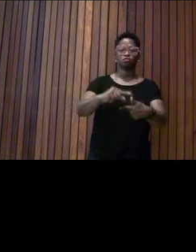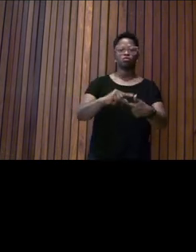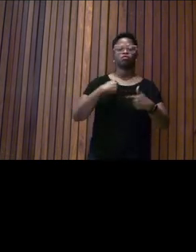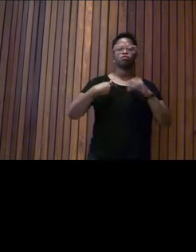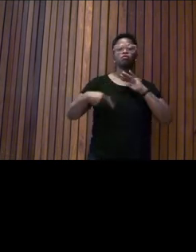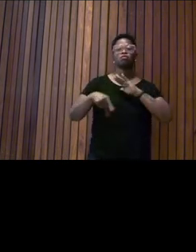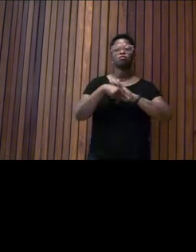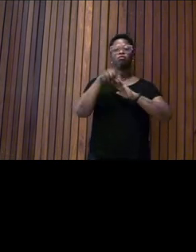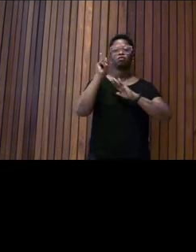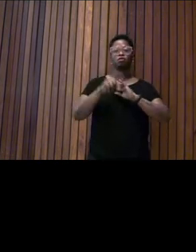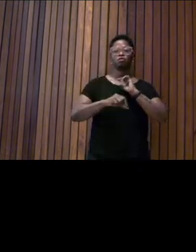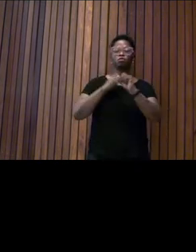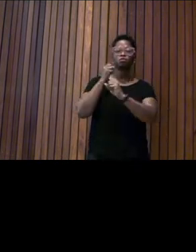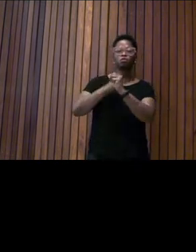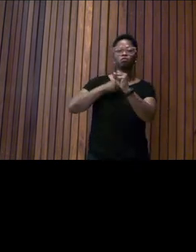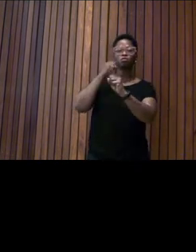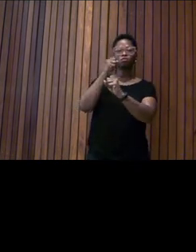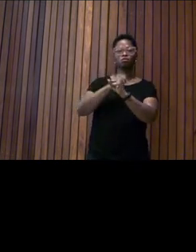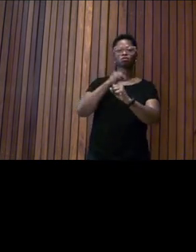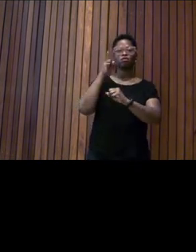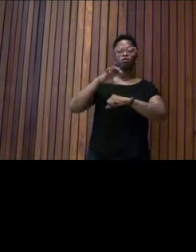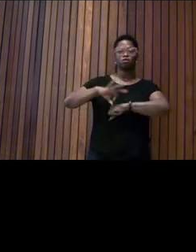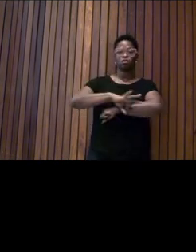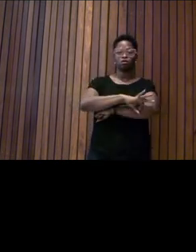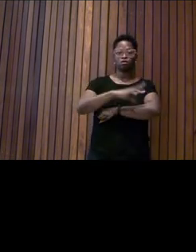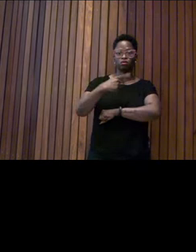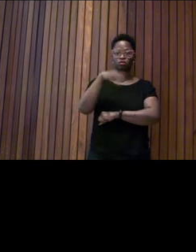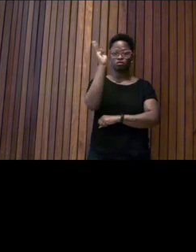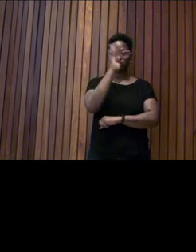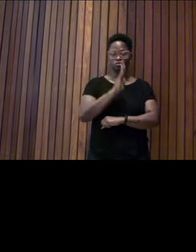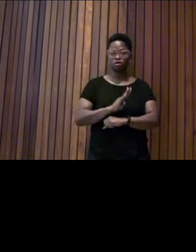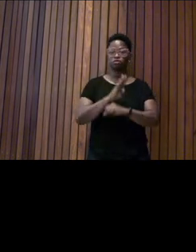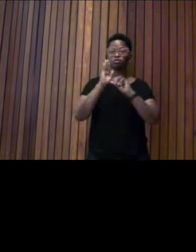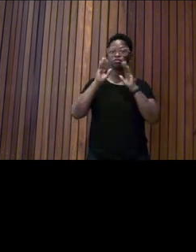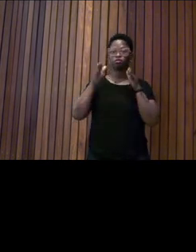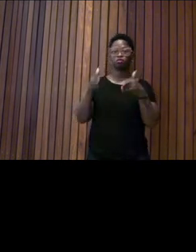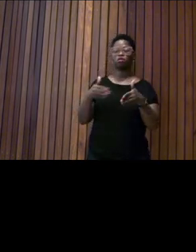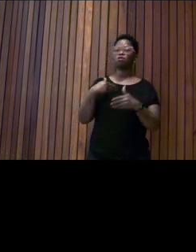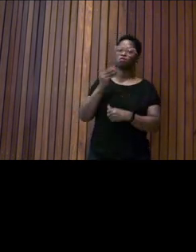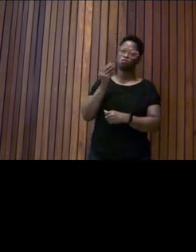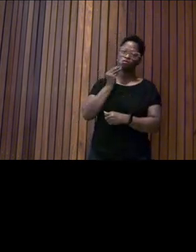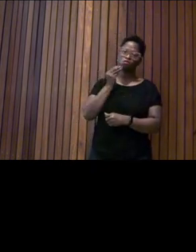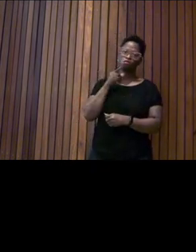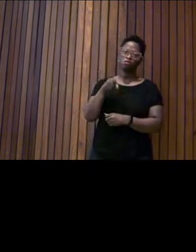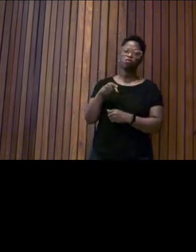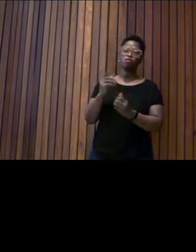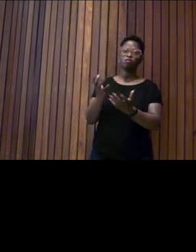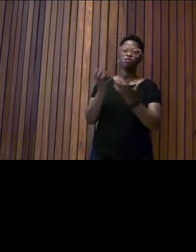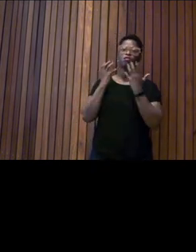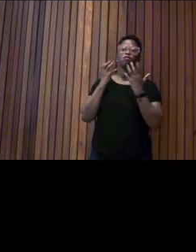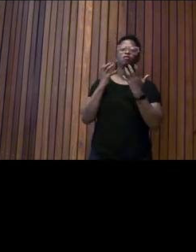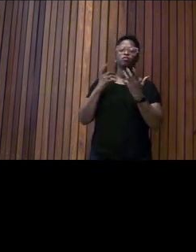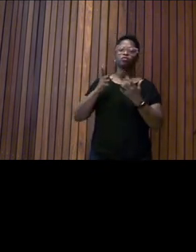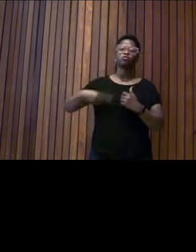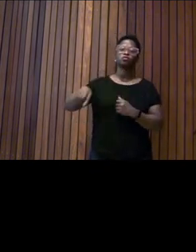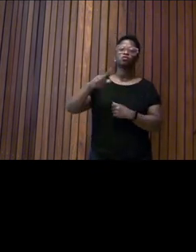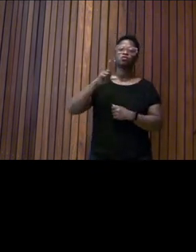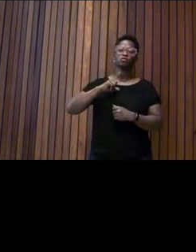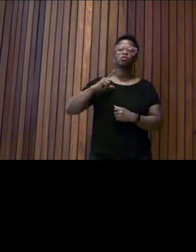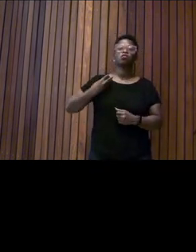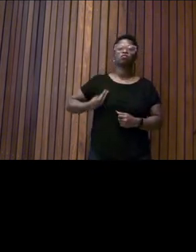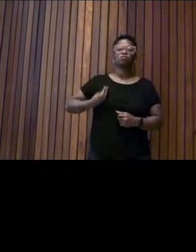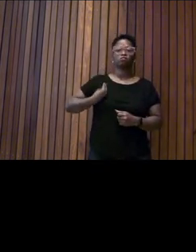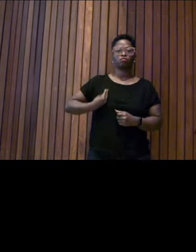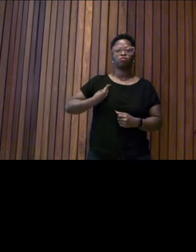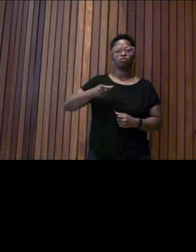né, a construção, né, da arquitetônica brasileira, em particular, né, e aí, obviamente, né, com destaque aqueles elementos que a gente tem aqui presentes